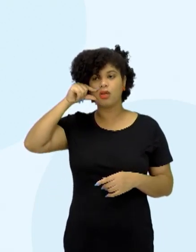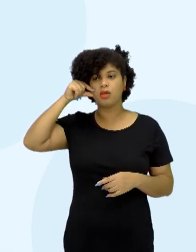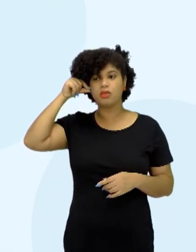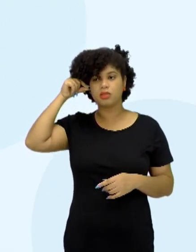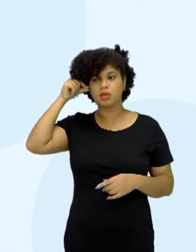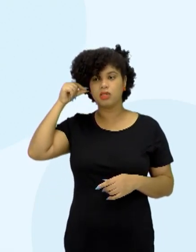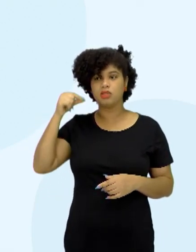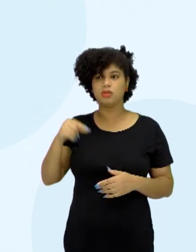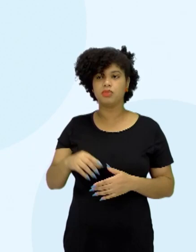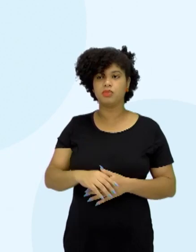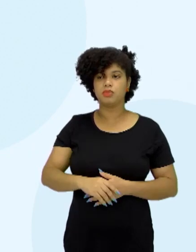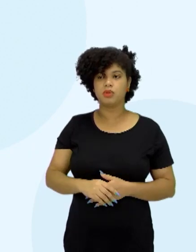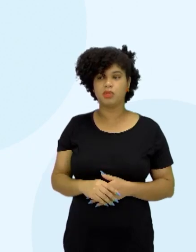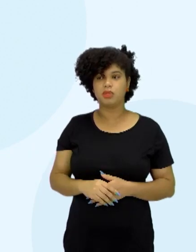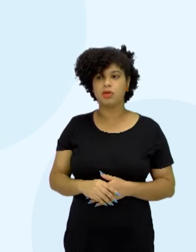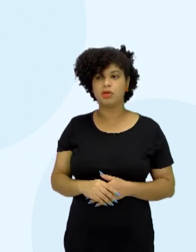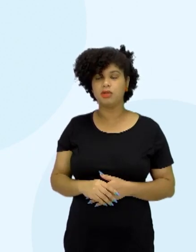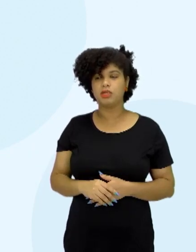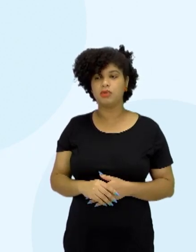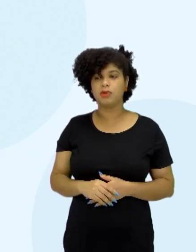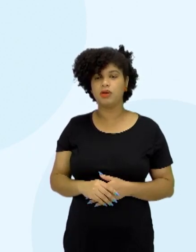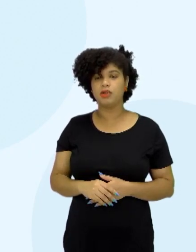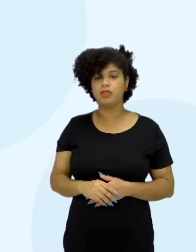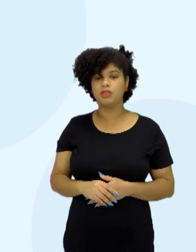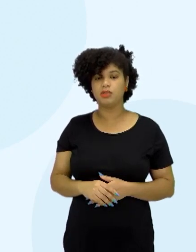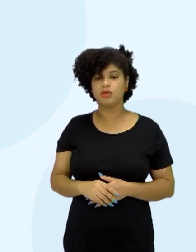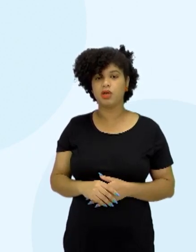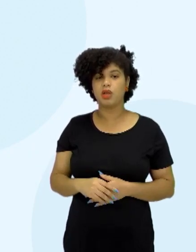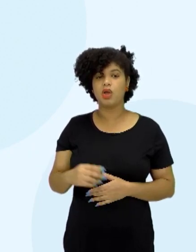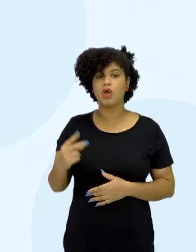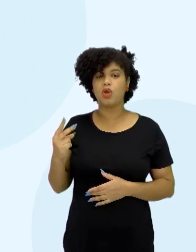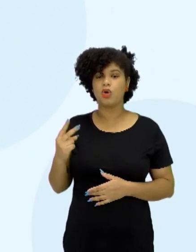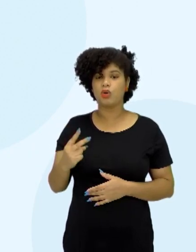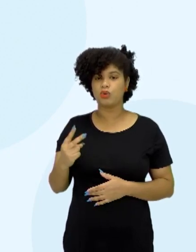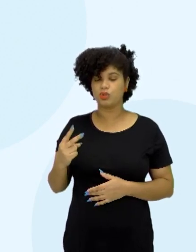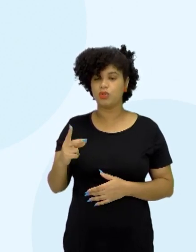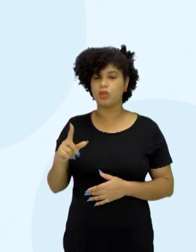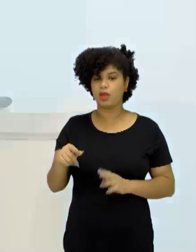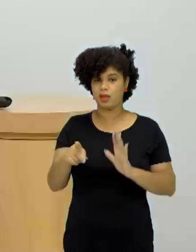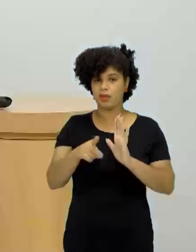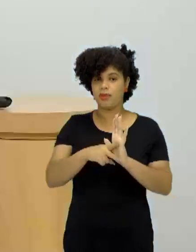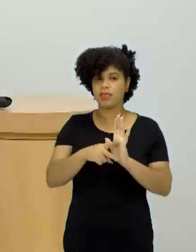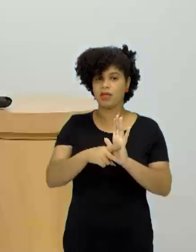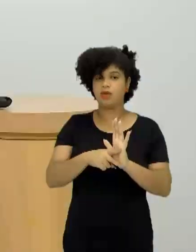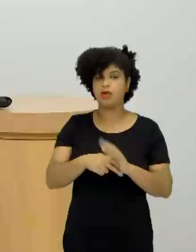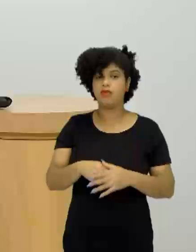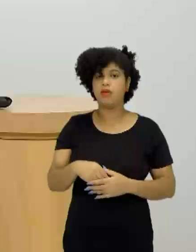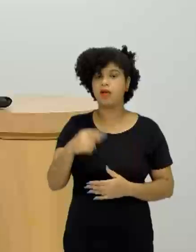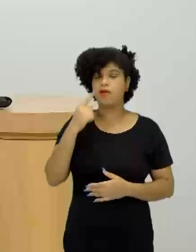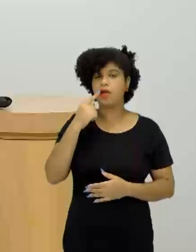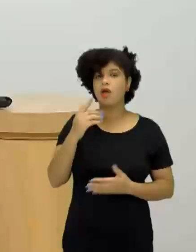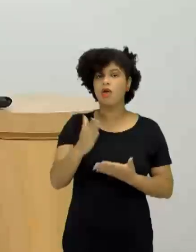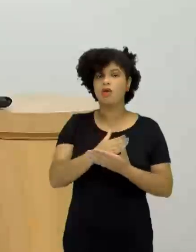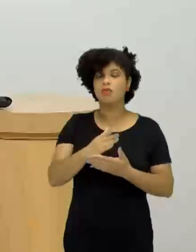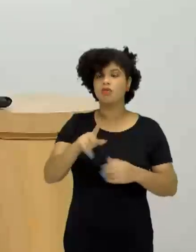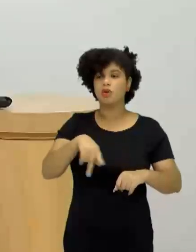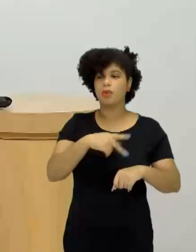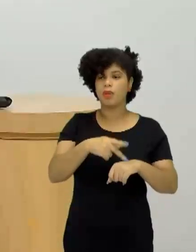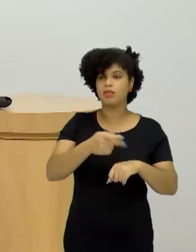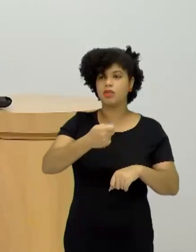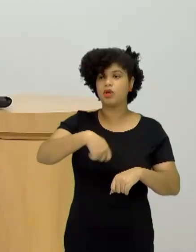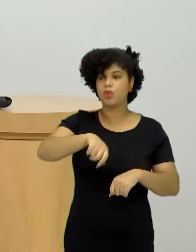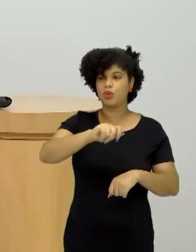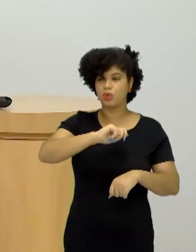não se desintegrou. Não sei se você sabia disso. Ah, então por isso que Olha para a deu- América Espanhola. Não tem um monte de países de língua espanhola? Sim. Era um império só, que era o